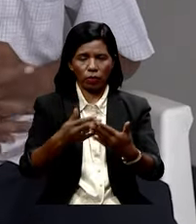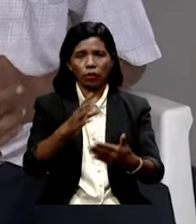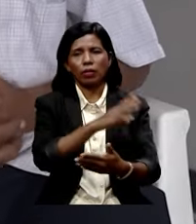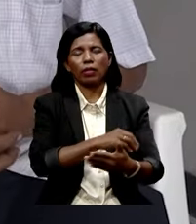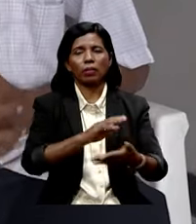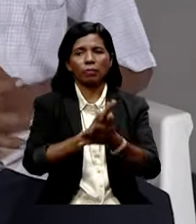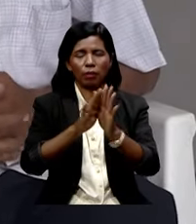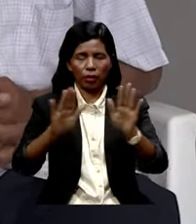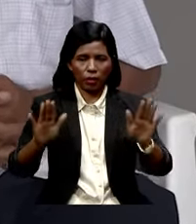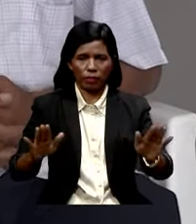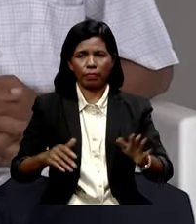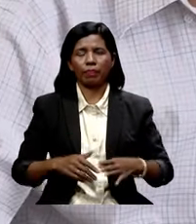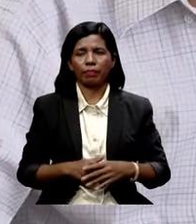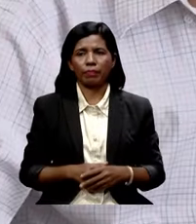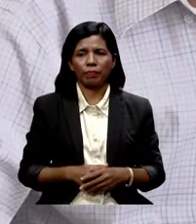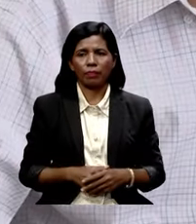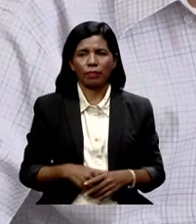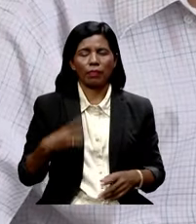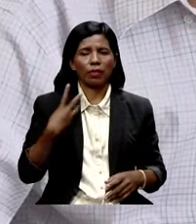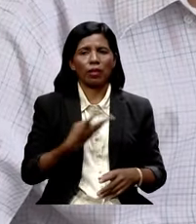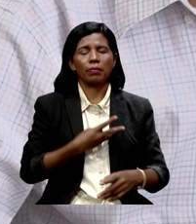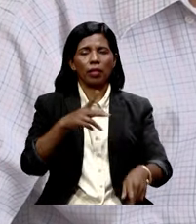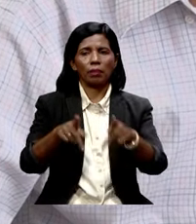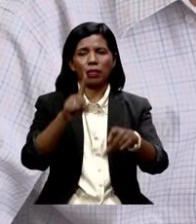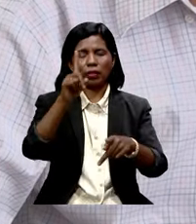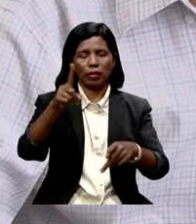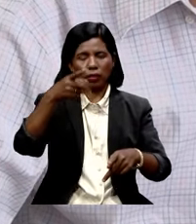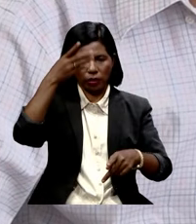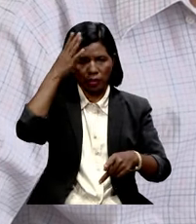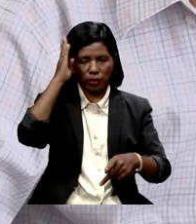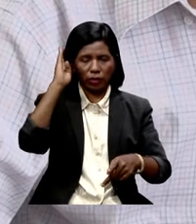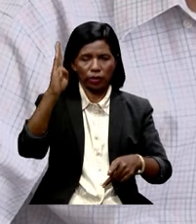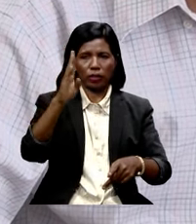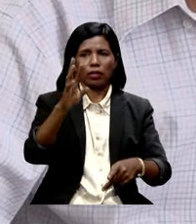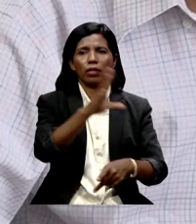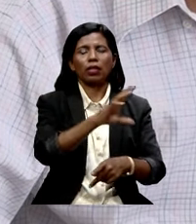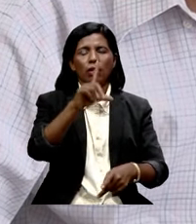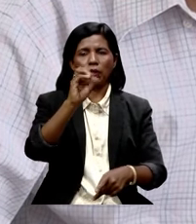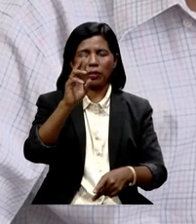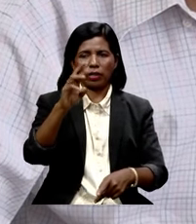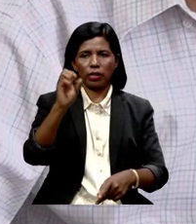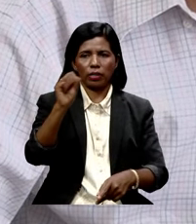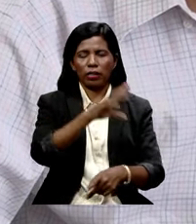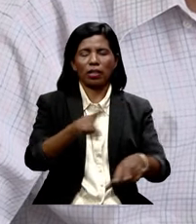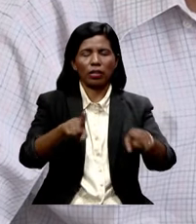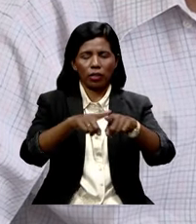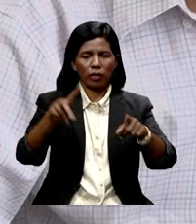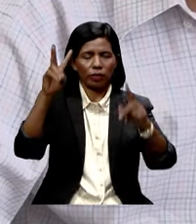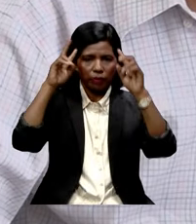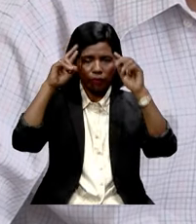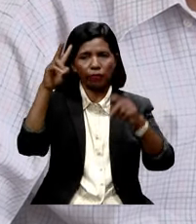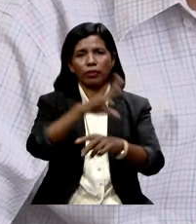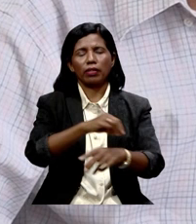no estabilidade. E ami nia ema ida, senhor referendismo Lourenço dos Santos, a nessa vice-presidente e a fórum ida,